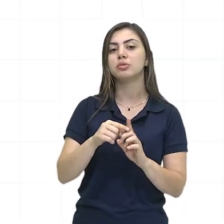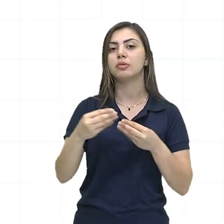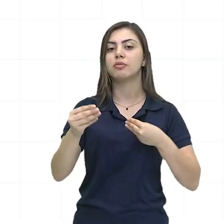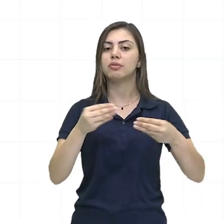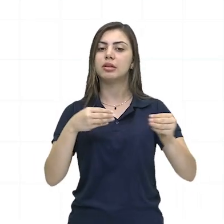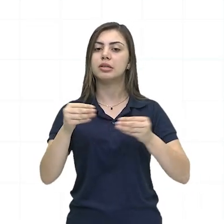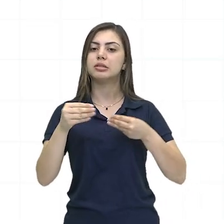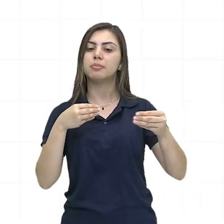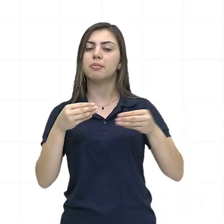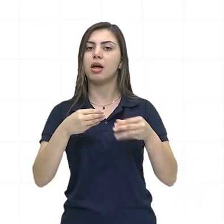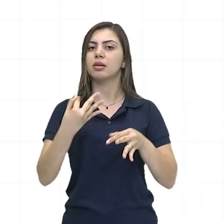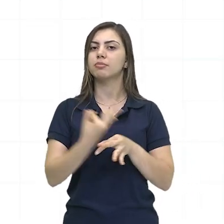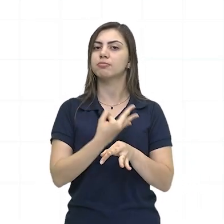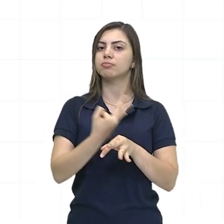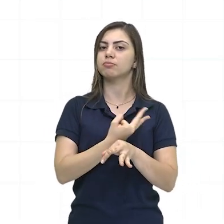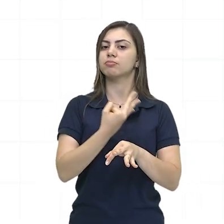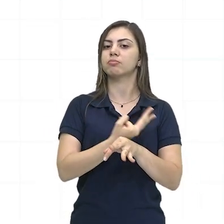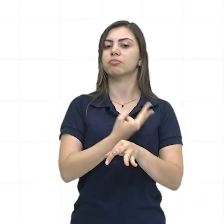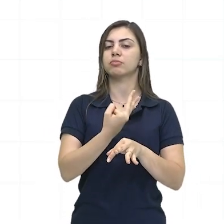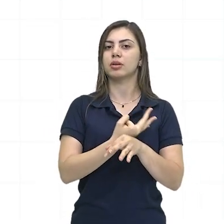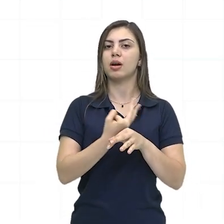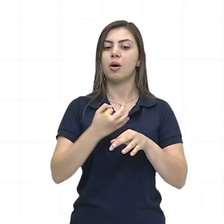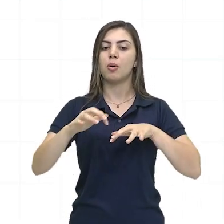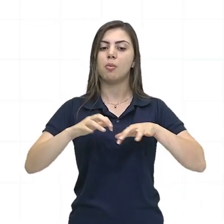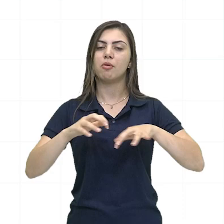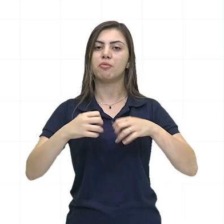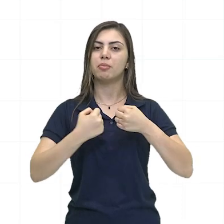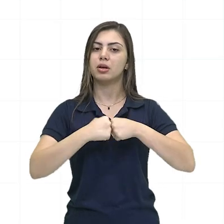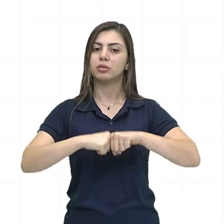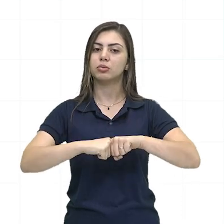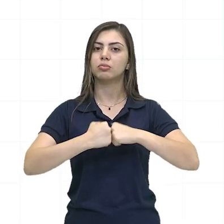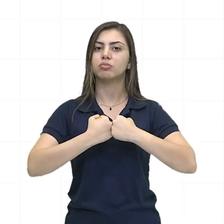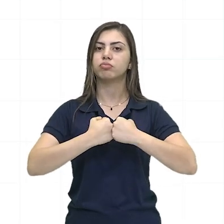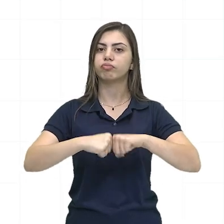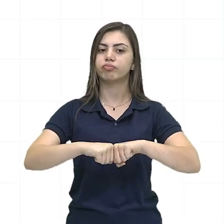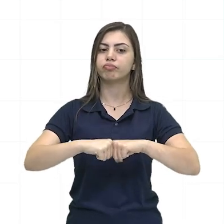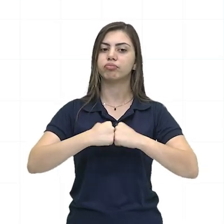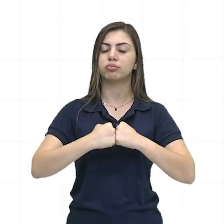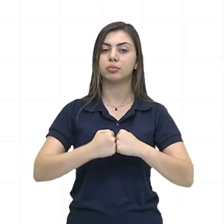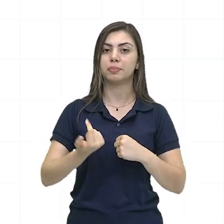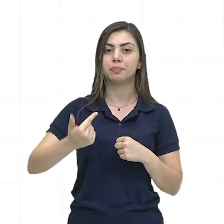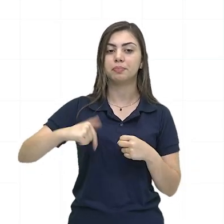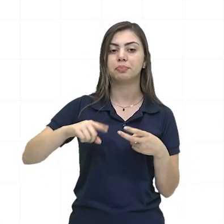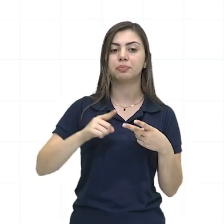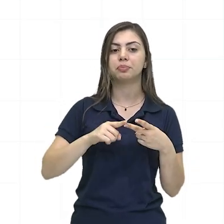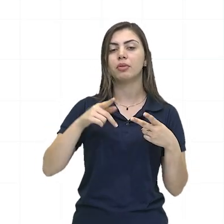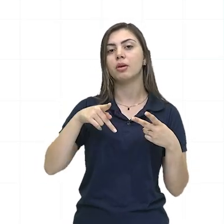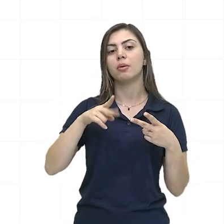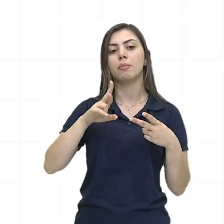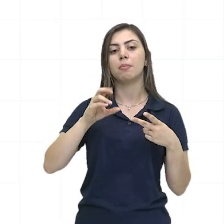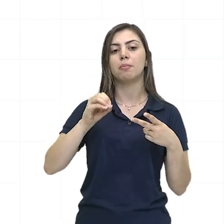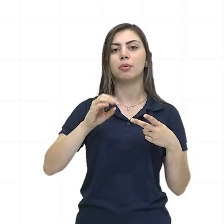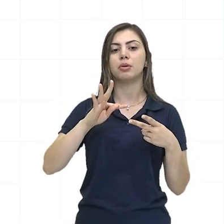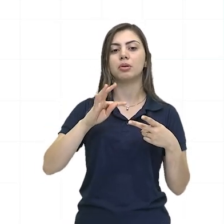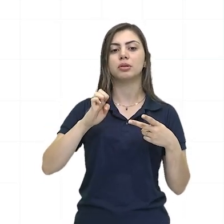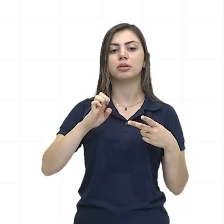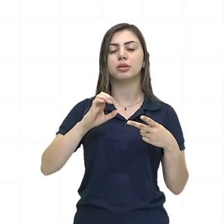flexibilidade e resistência à tração para os movimentos, por exemplo. Nós temos proteoglicanas